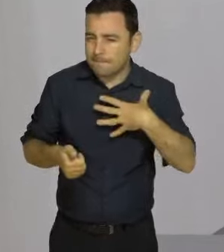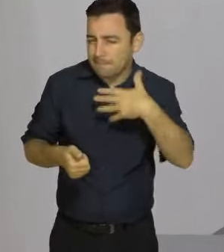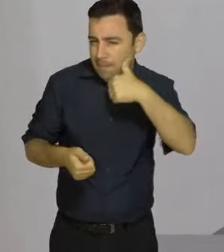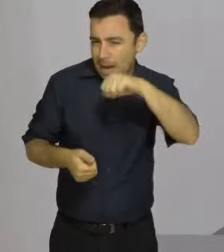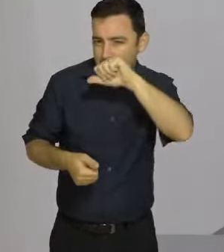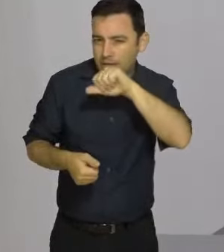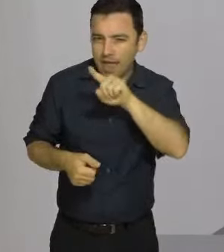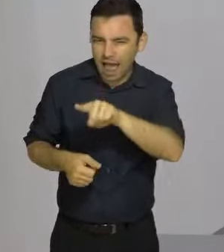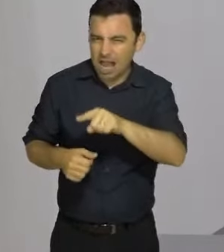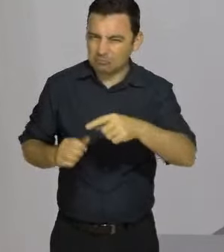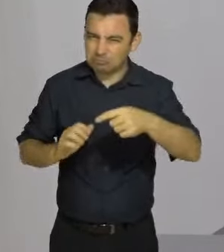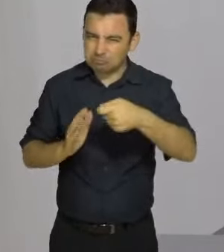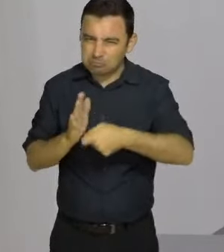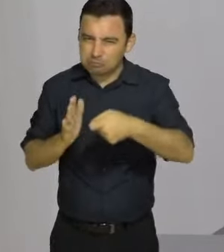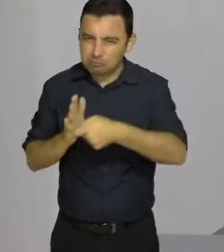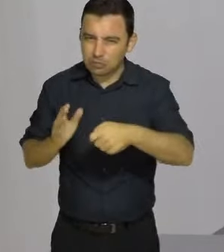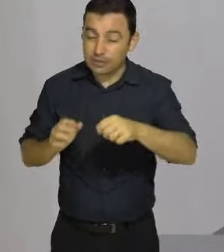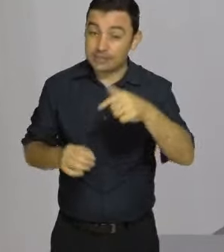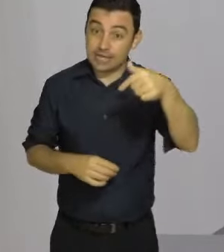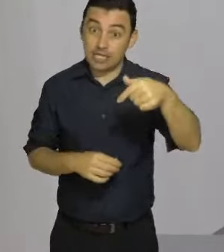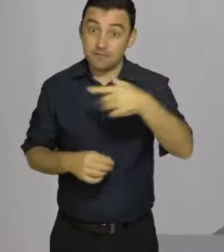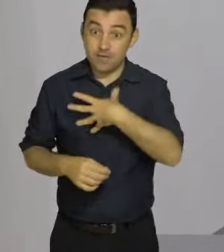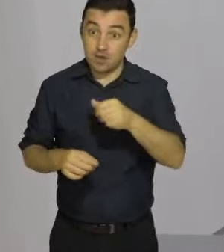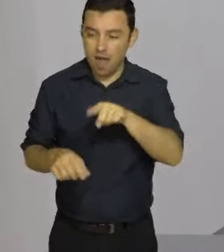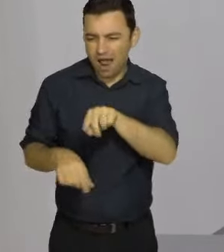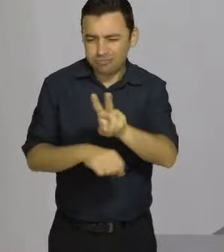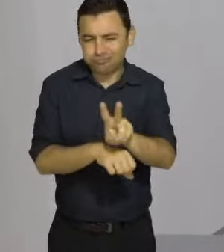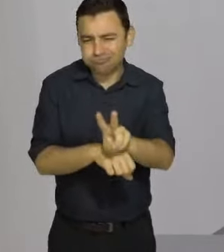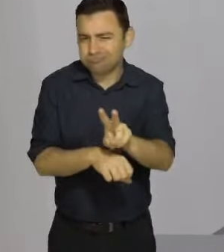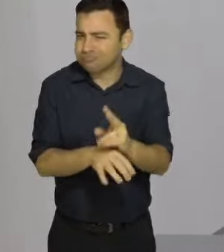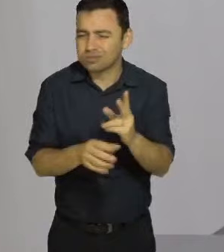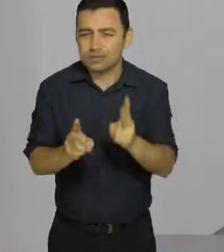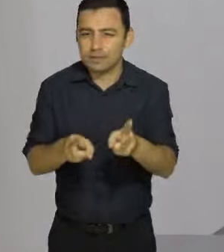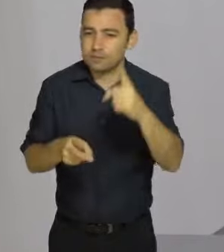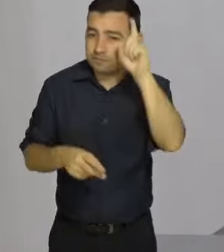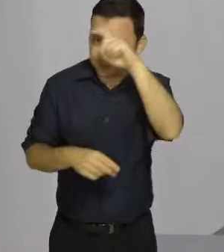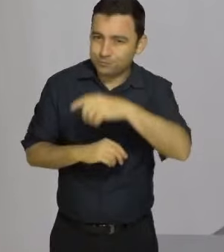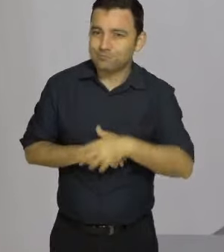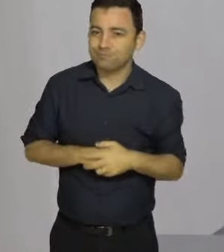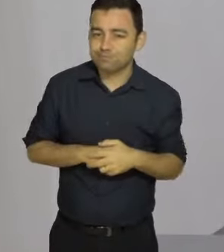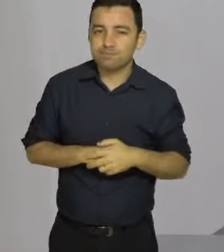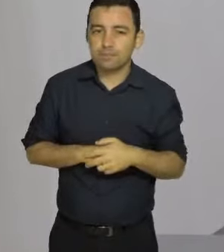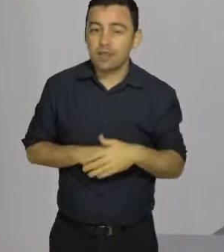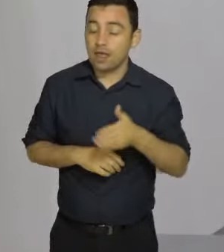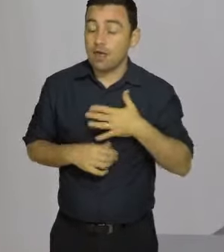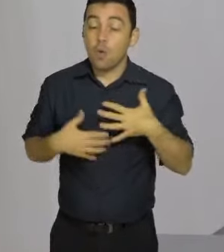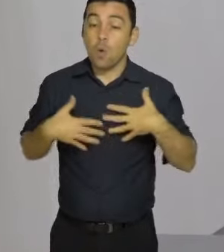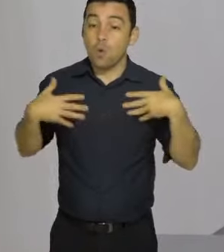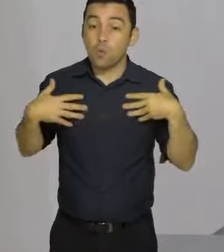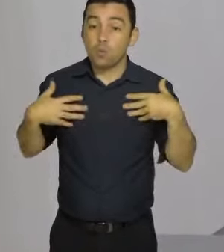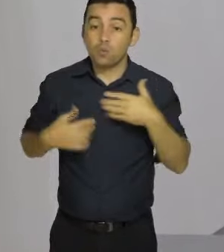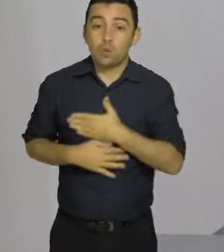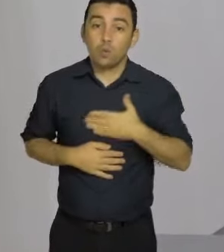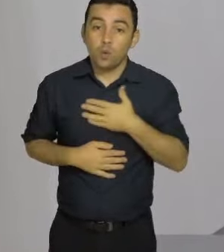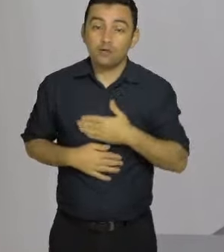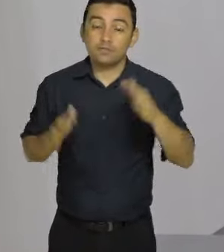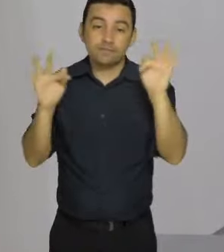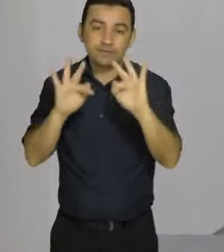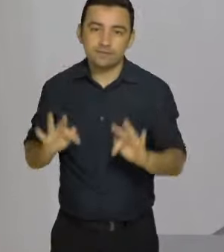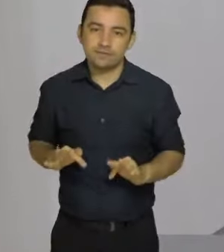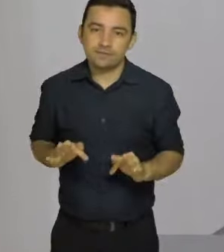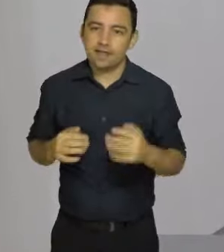mulher de 7, que criou 7 filhos com dificuldade. E eu tenho muito orgulho e muita felicidade em